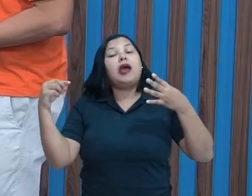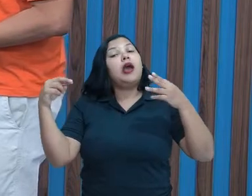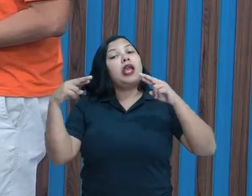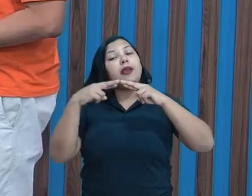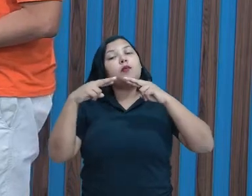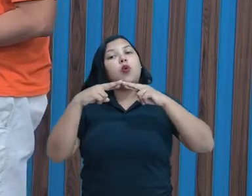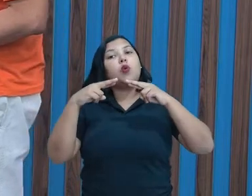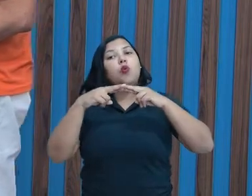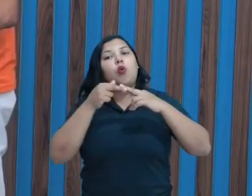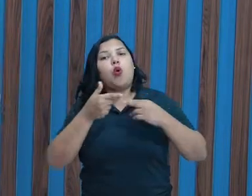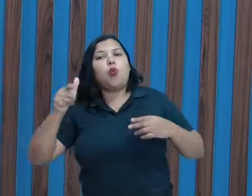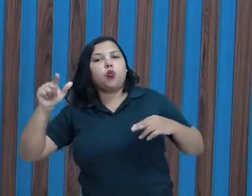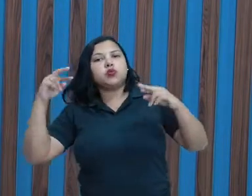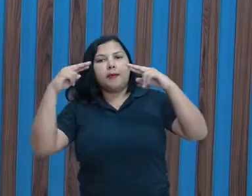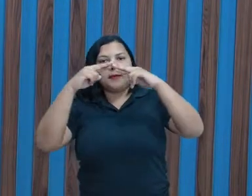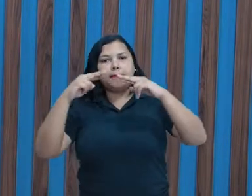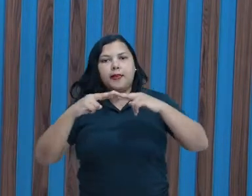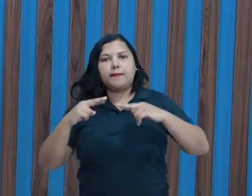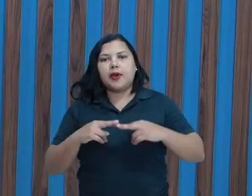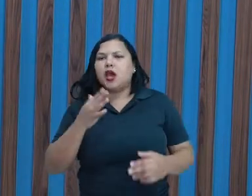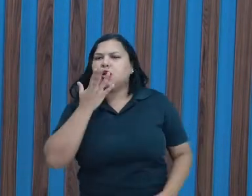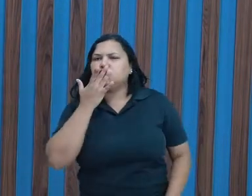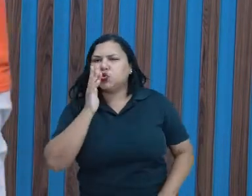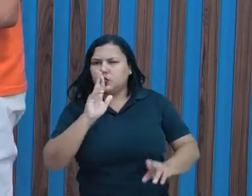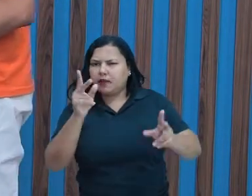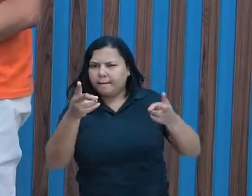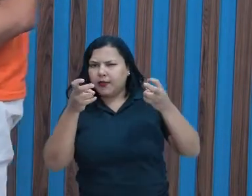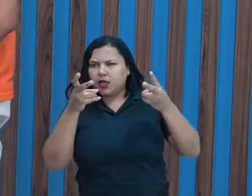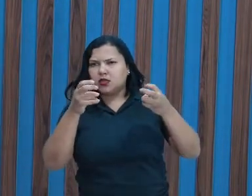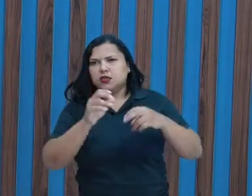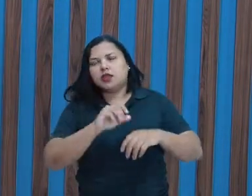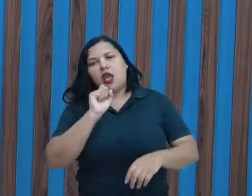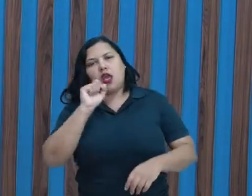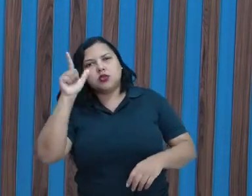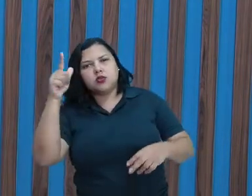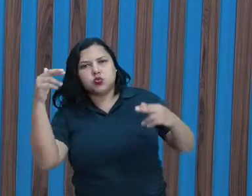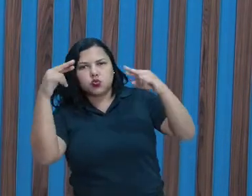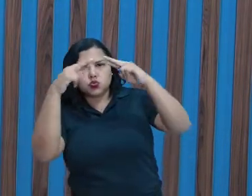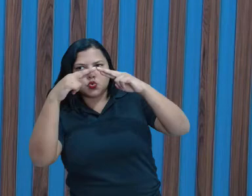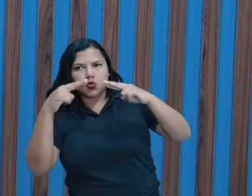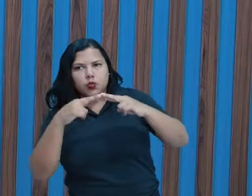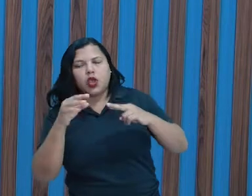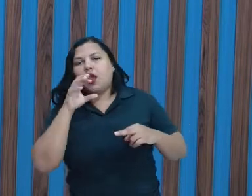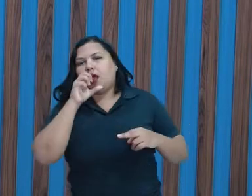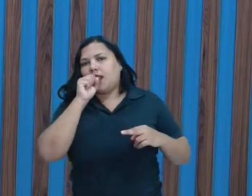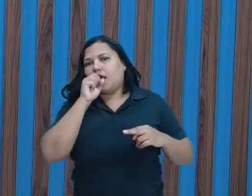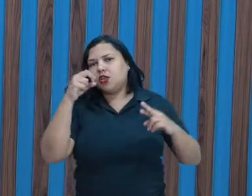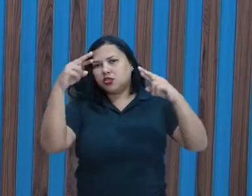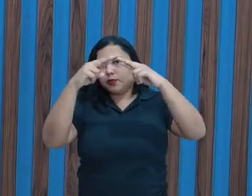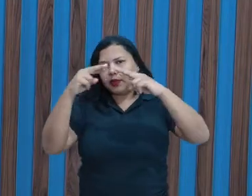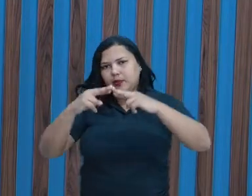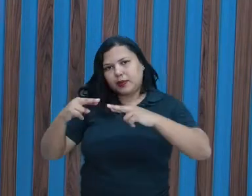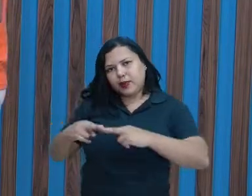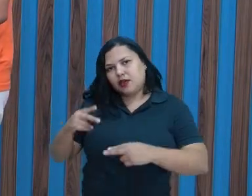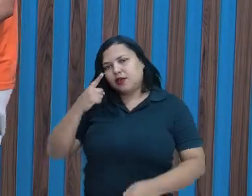aí as rimas do segundo verso aqui, na segunda parte. Hand com stand, way com day com stay.